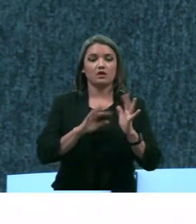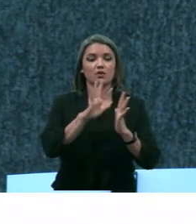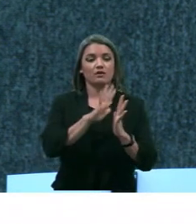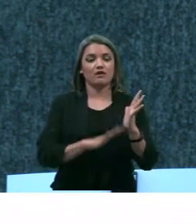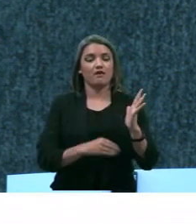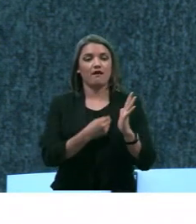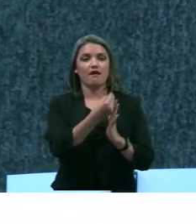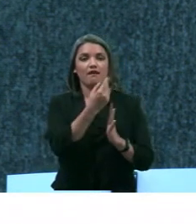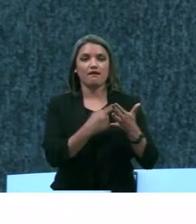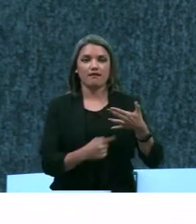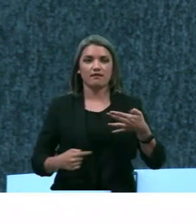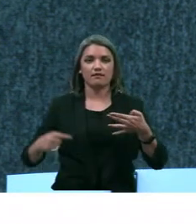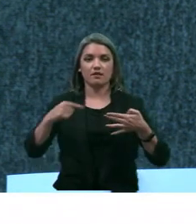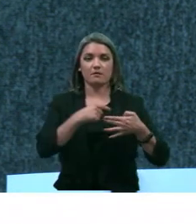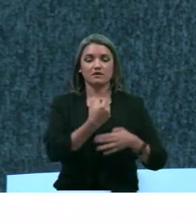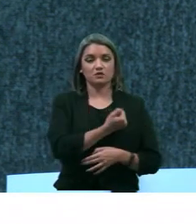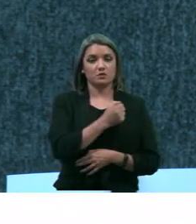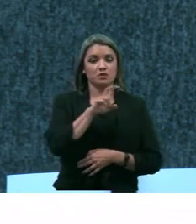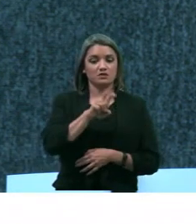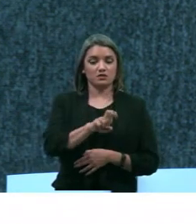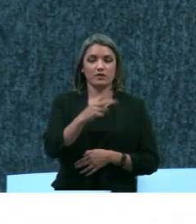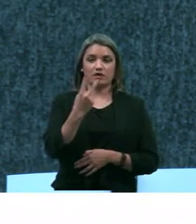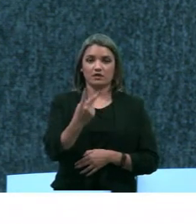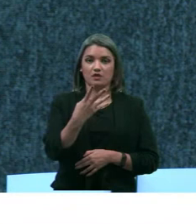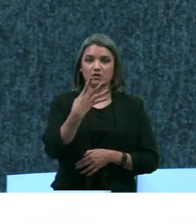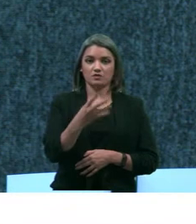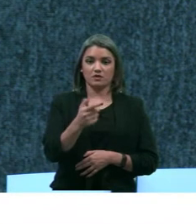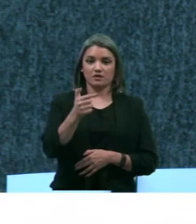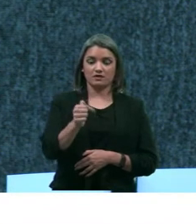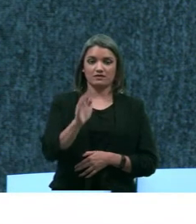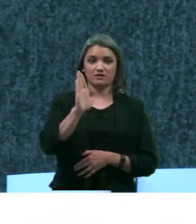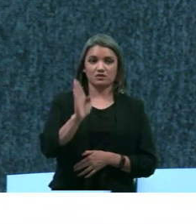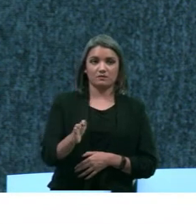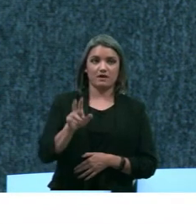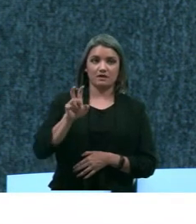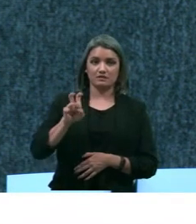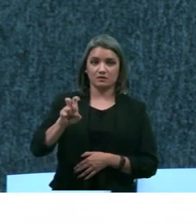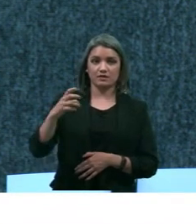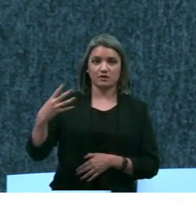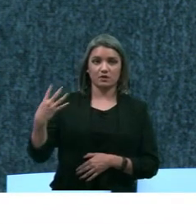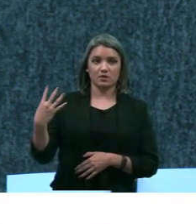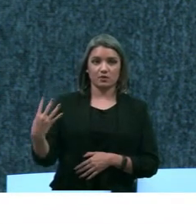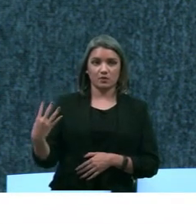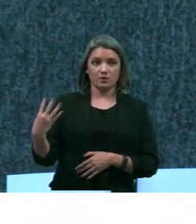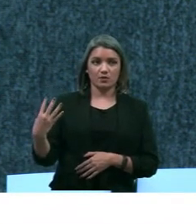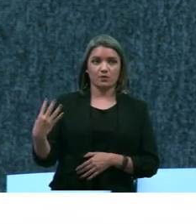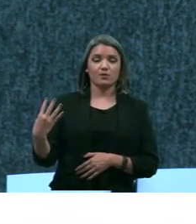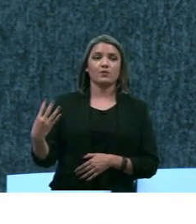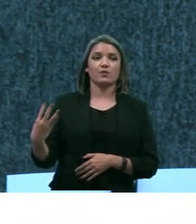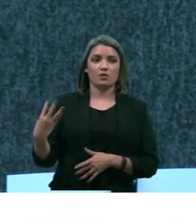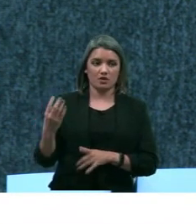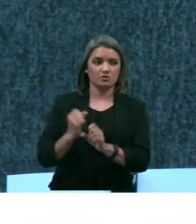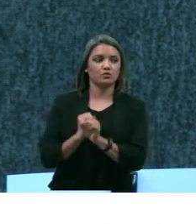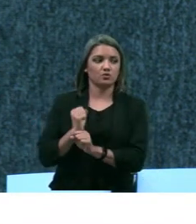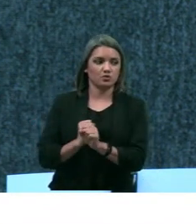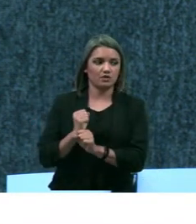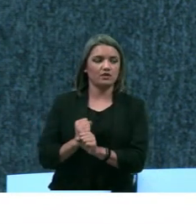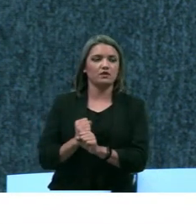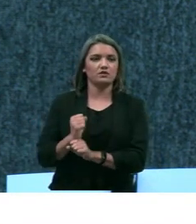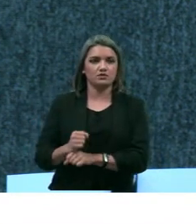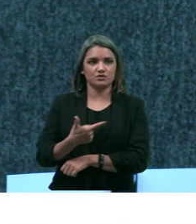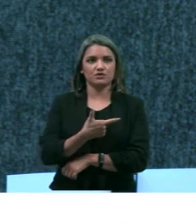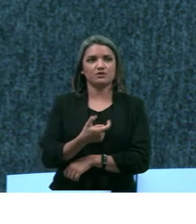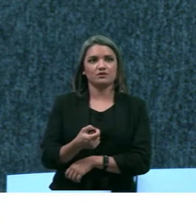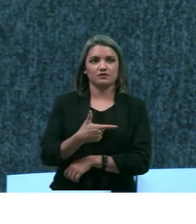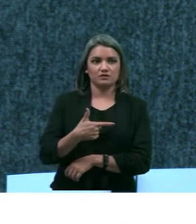disciplinar 5247/54 de 2021 também sob